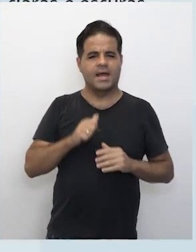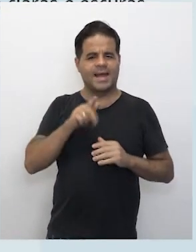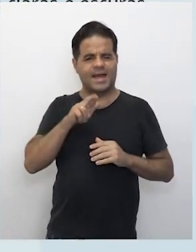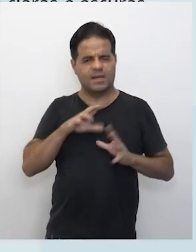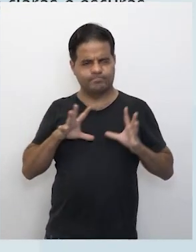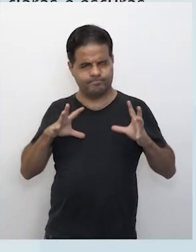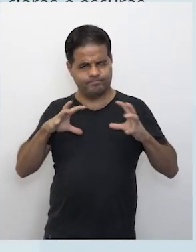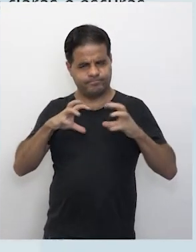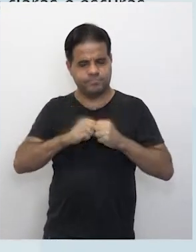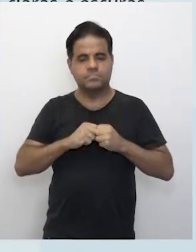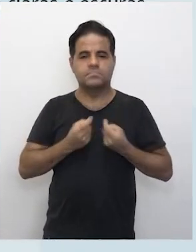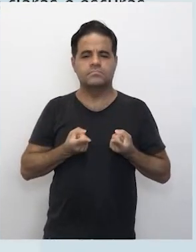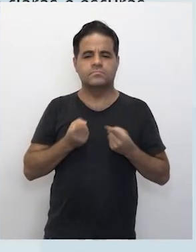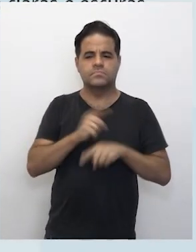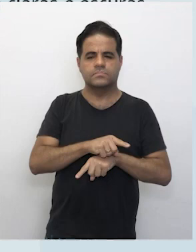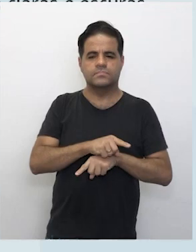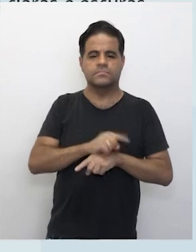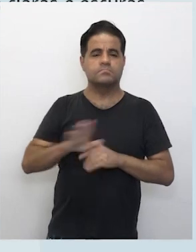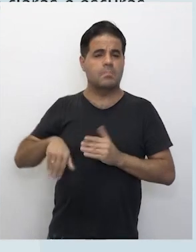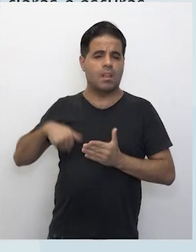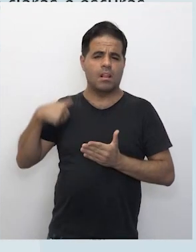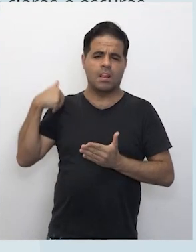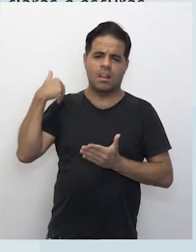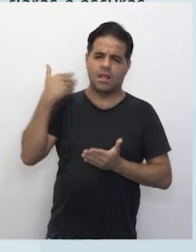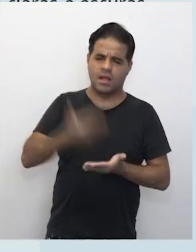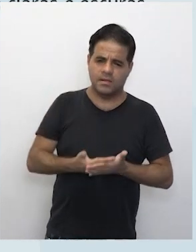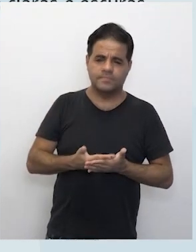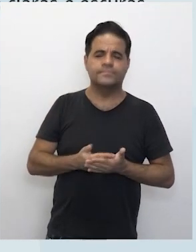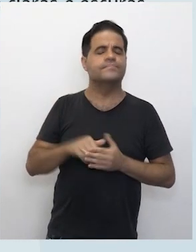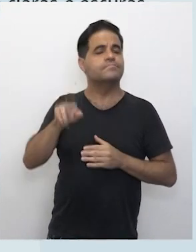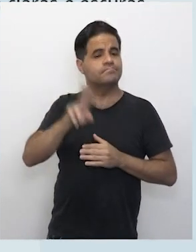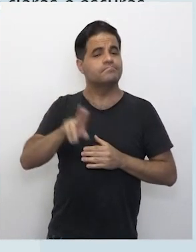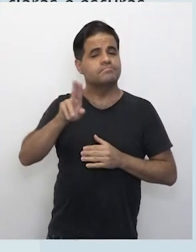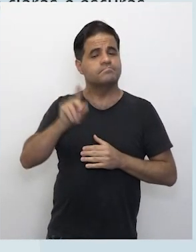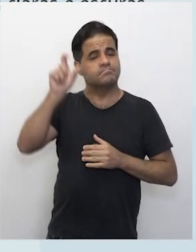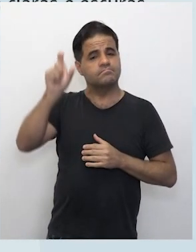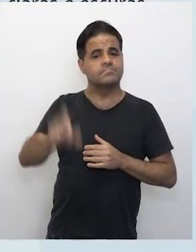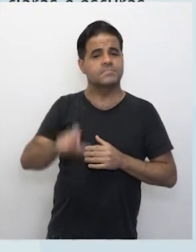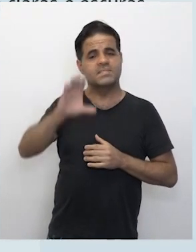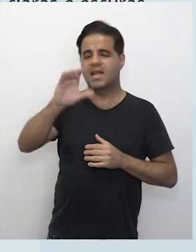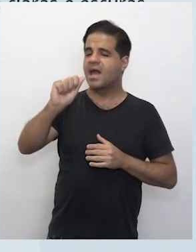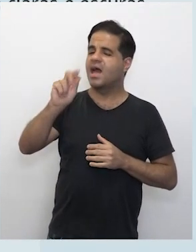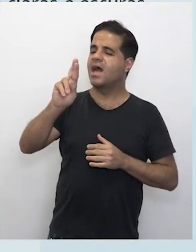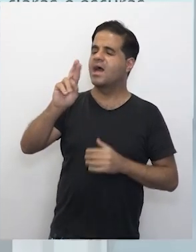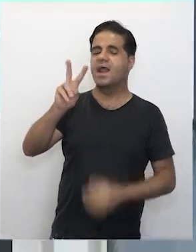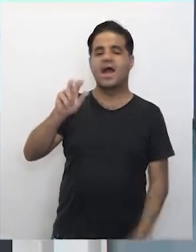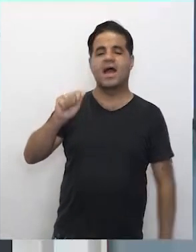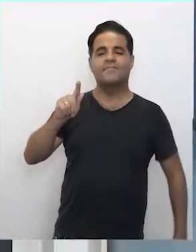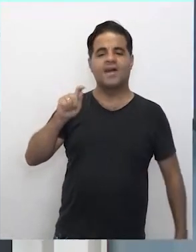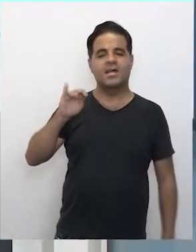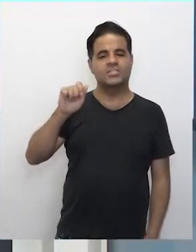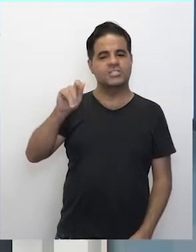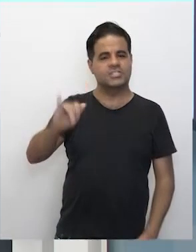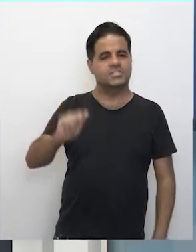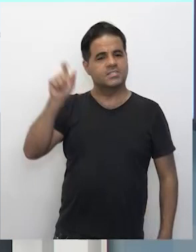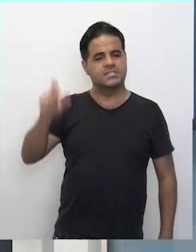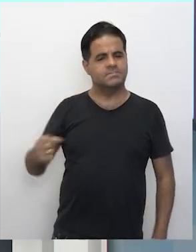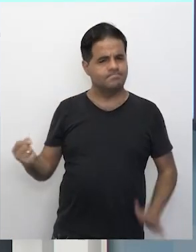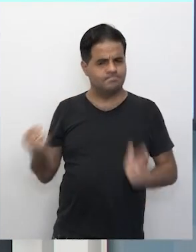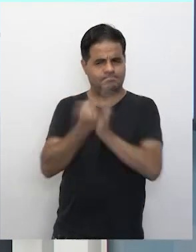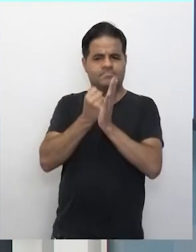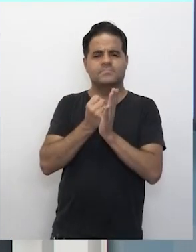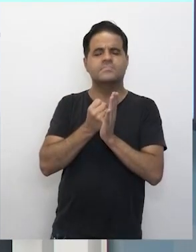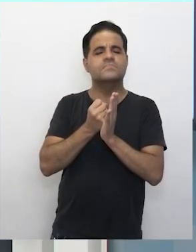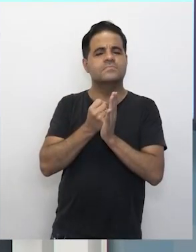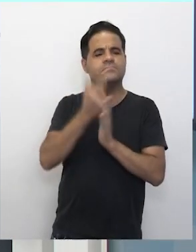do contraste, né? Então, até hoje a gente utiliza esse termo, esse artista é um caravagista, porque ele tem essa marca desse uso